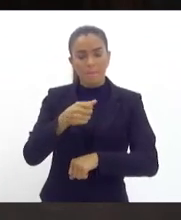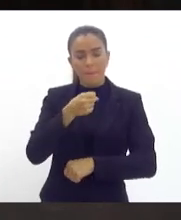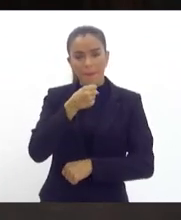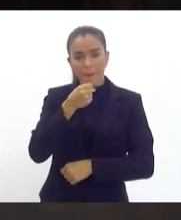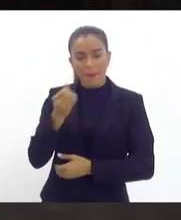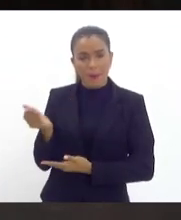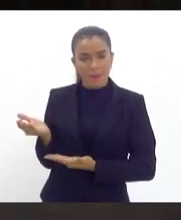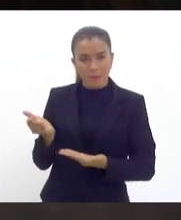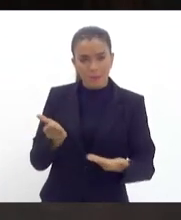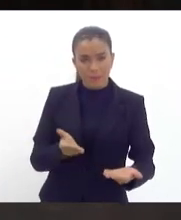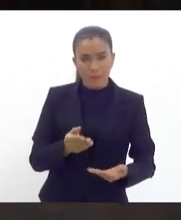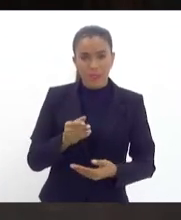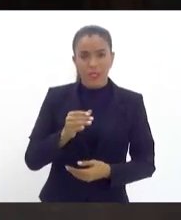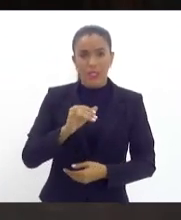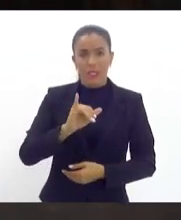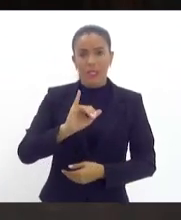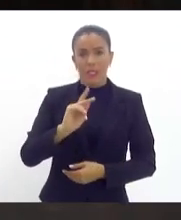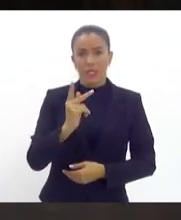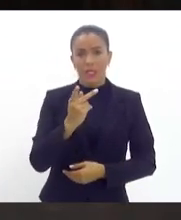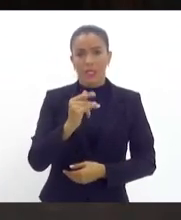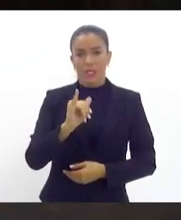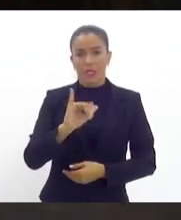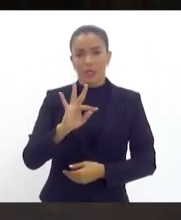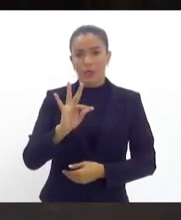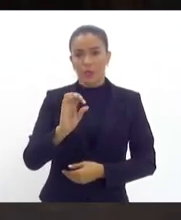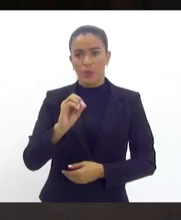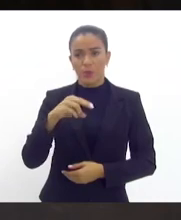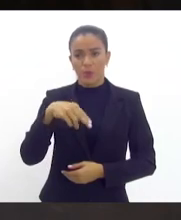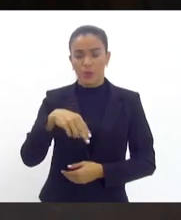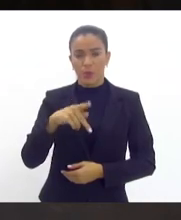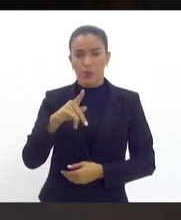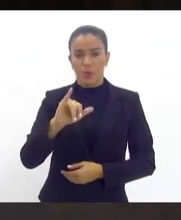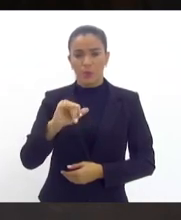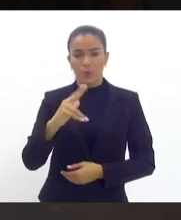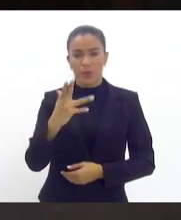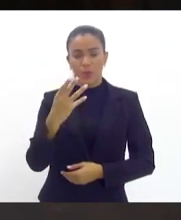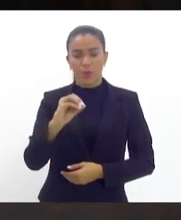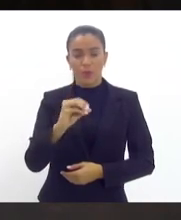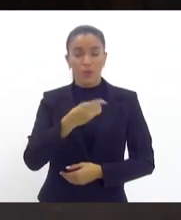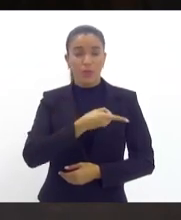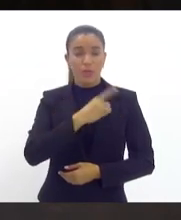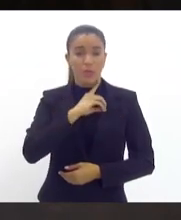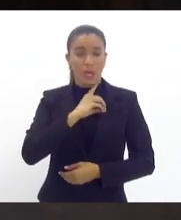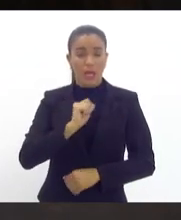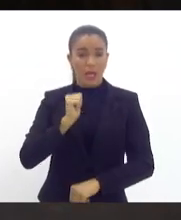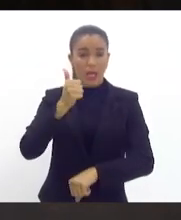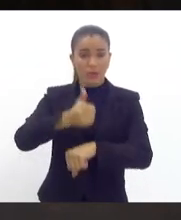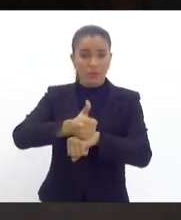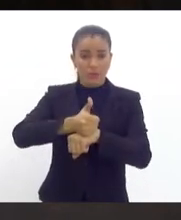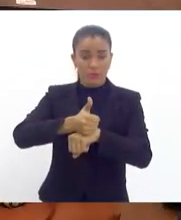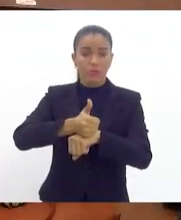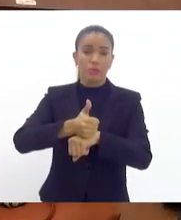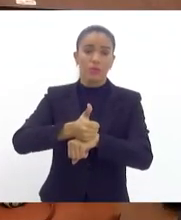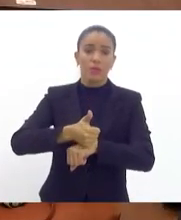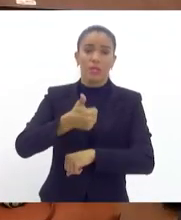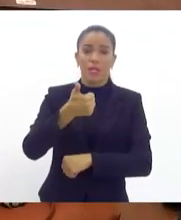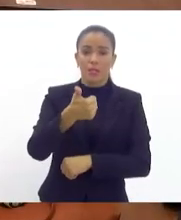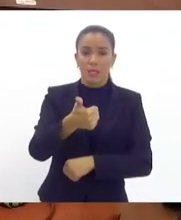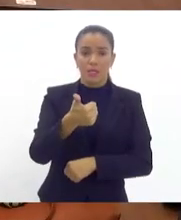doutor Hilton Pinho Alonso delegado titular da décima nona DP